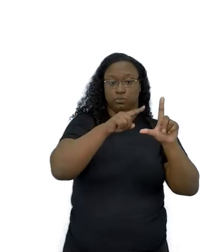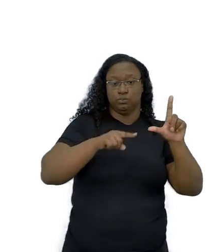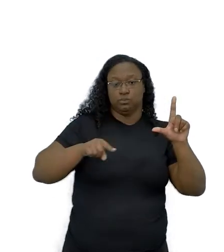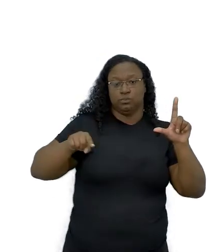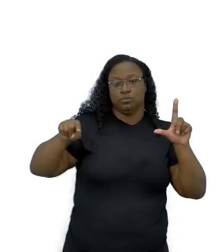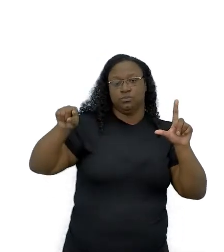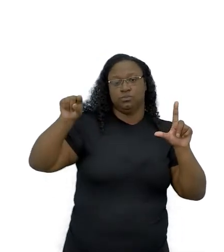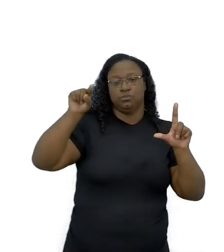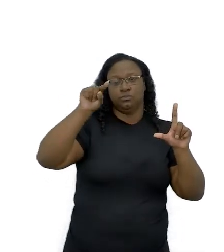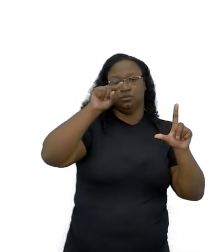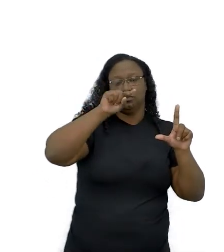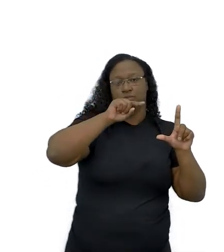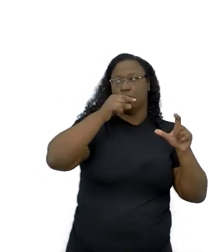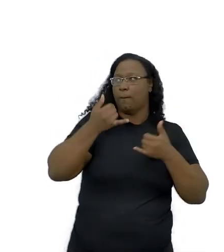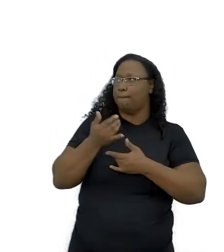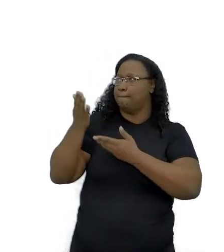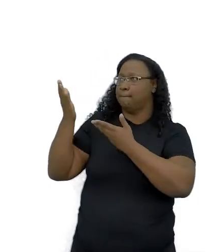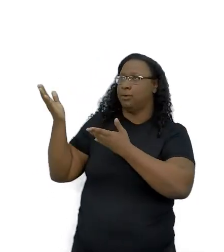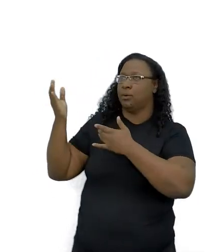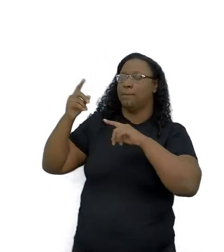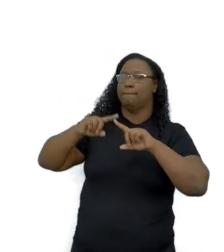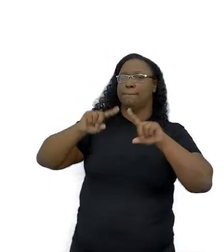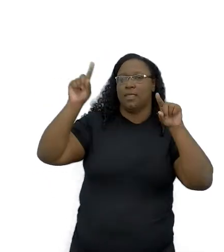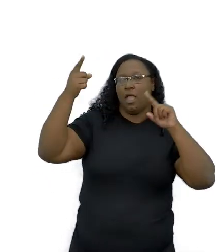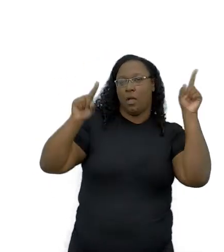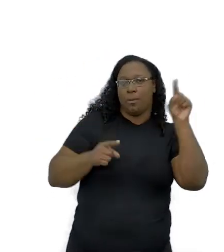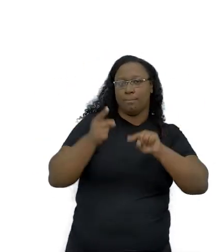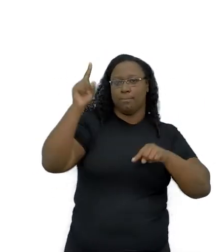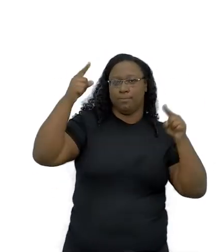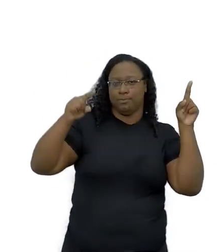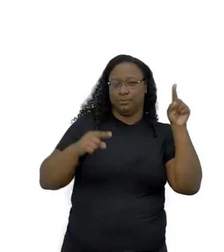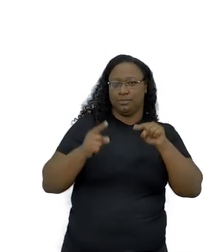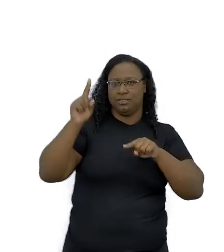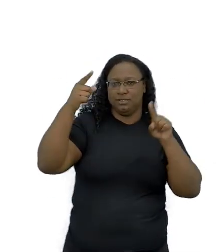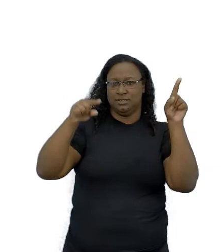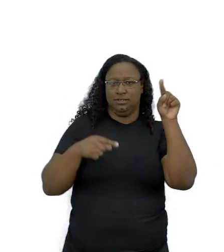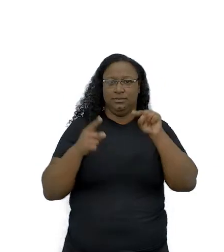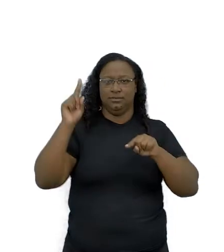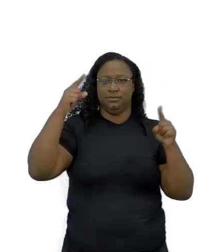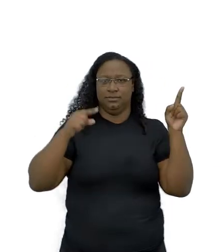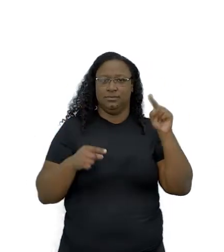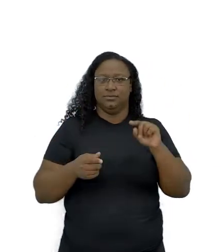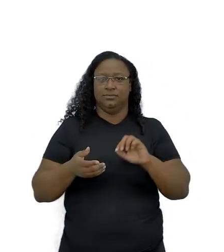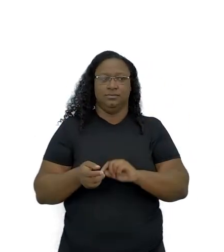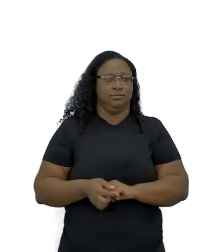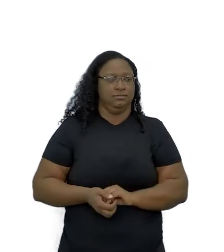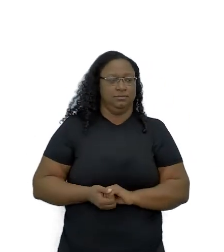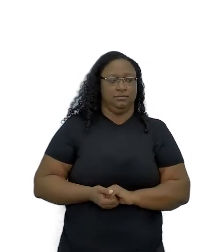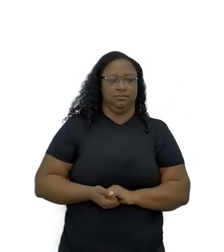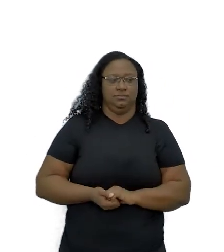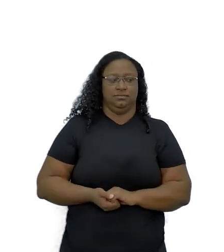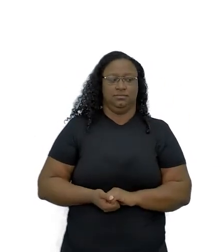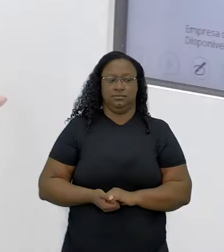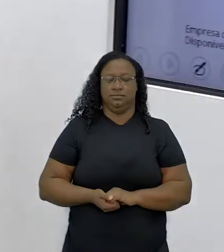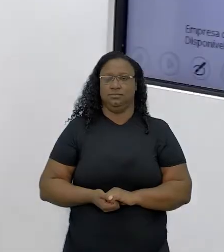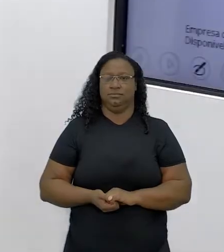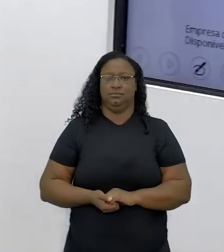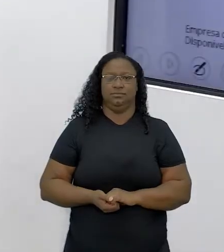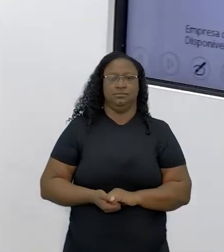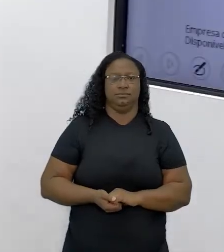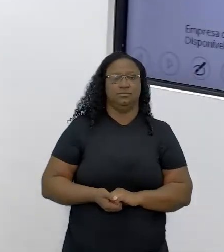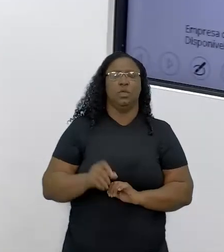especificamente para a eletricidade, tá bom? Então, no mundo, de tudo que é produzido de energia, o que faz parte para a produção